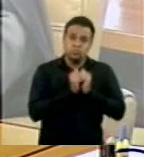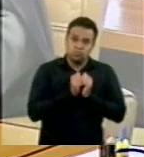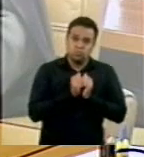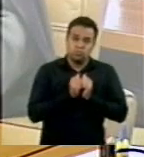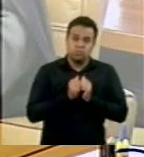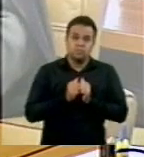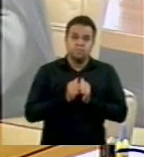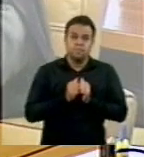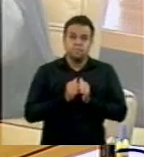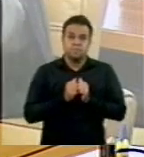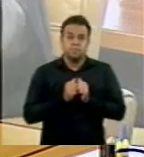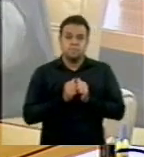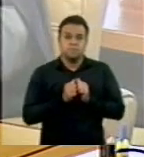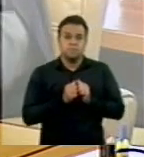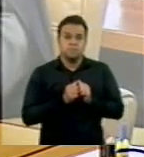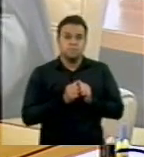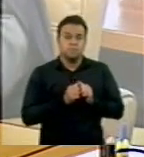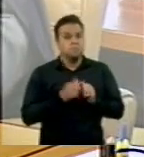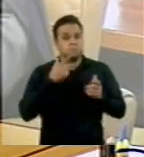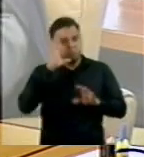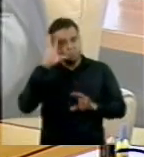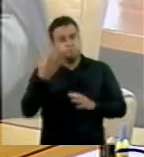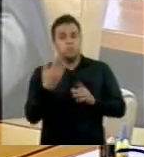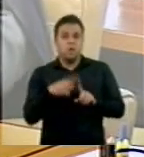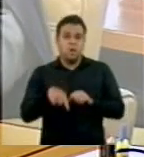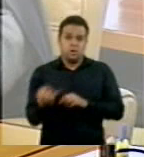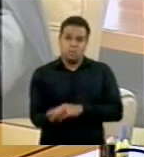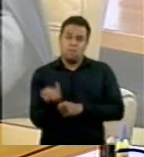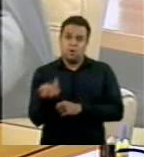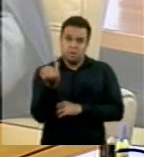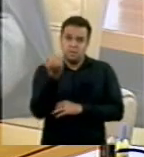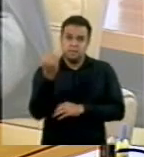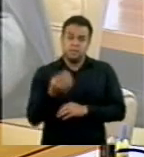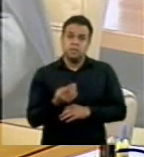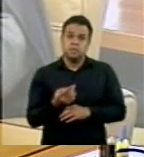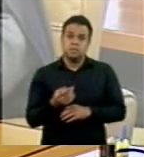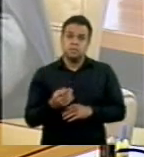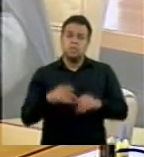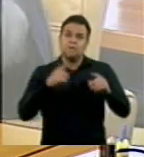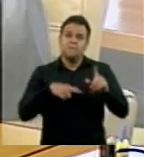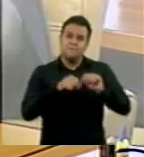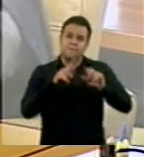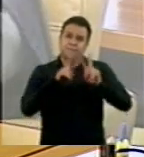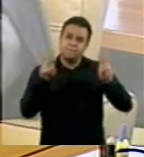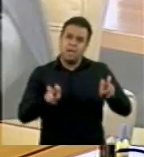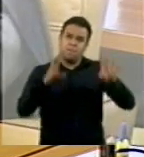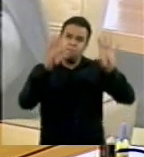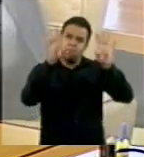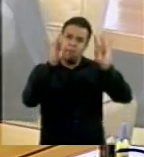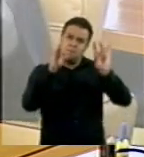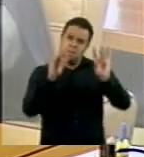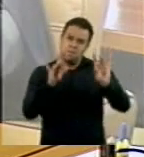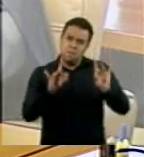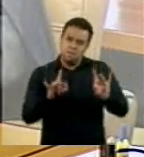esta questão preliminar. Acredito que seja relevante que nós dissequemos esse tema